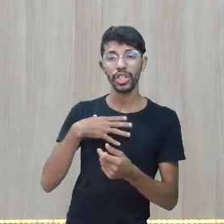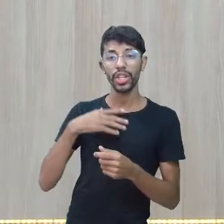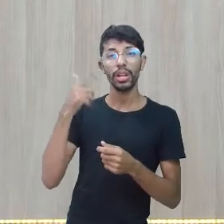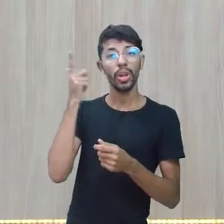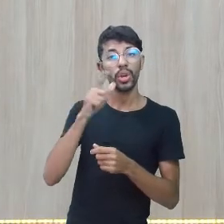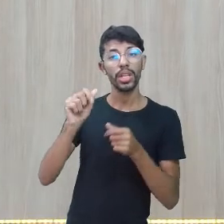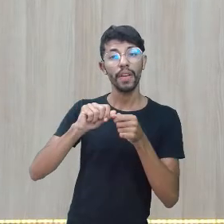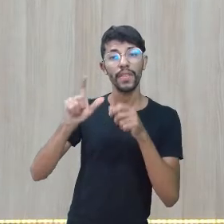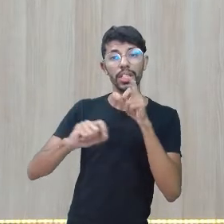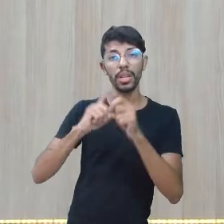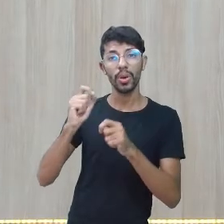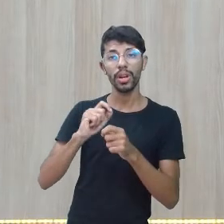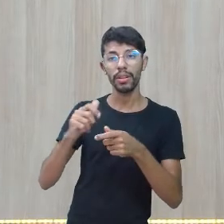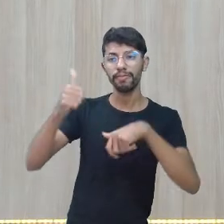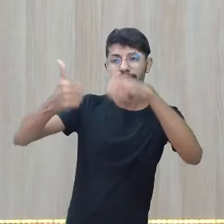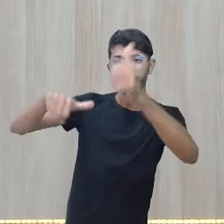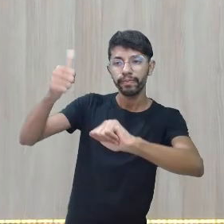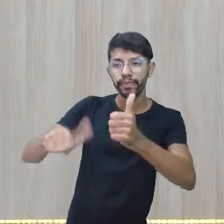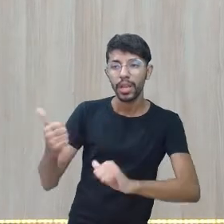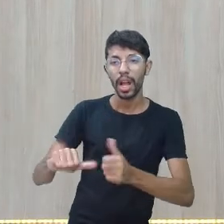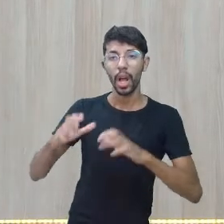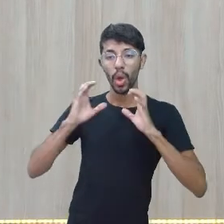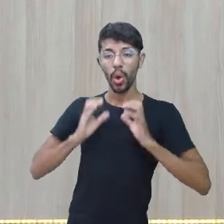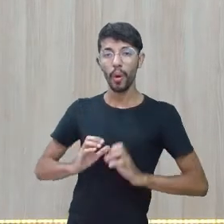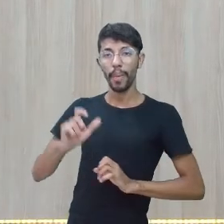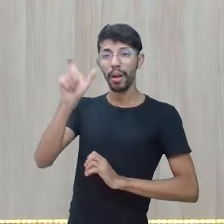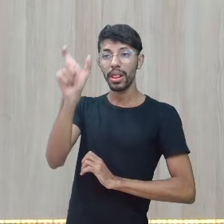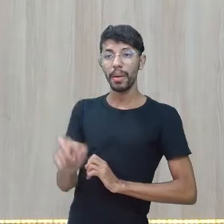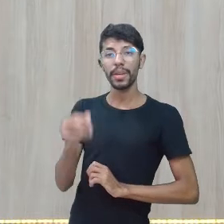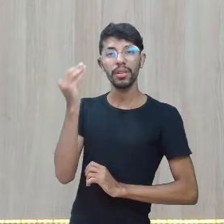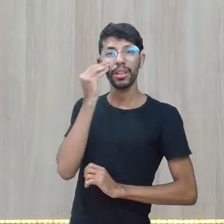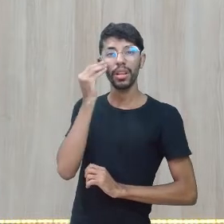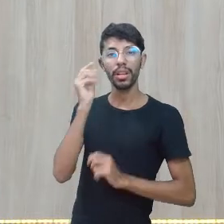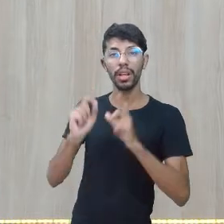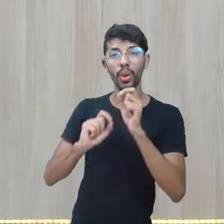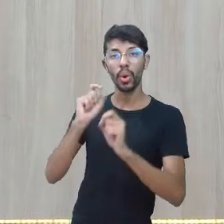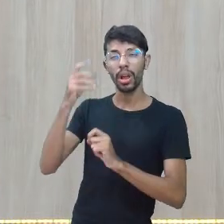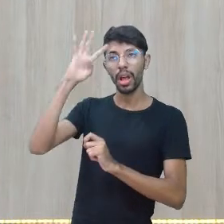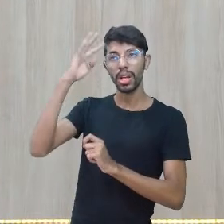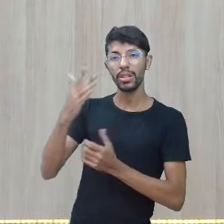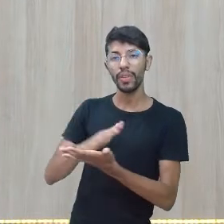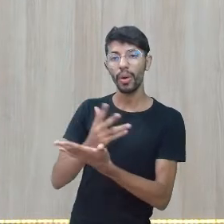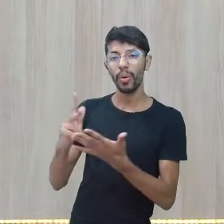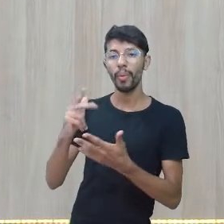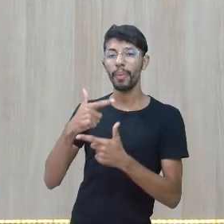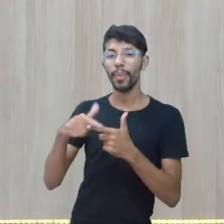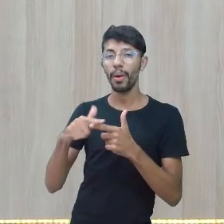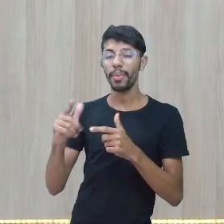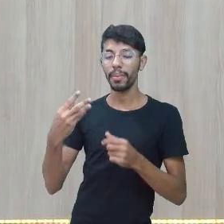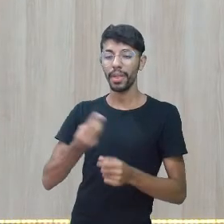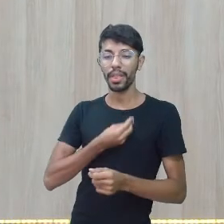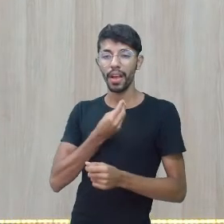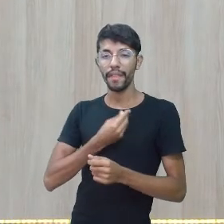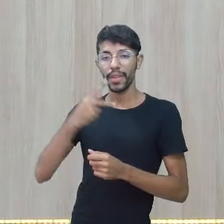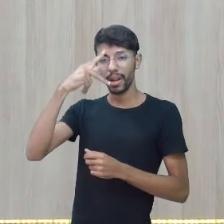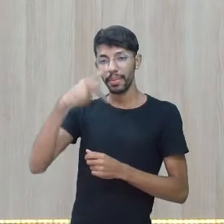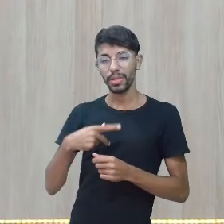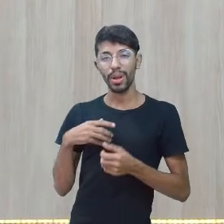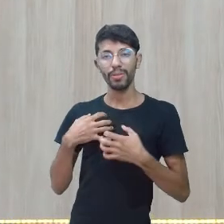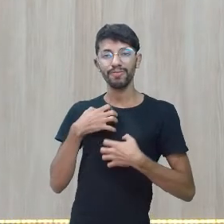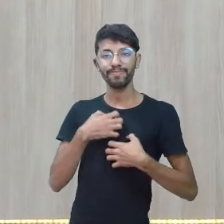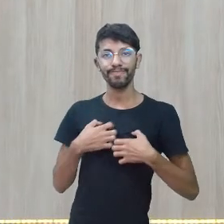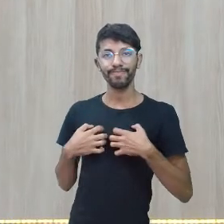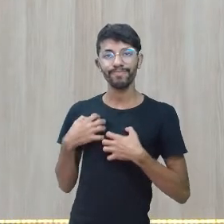análise comportamental do indivíduo que está ali tentando resolver algum problema da sua vida pessoal que o incomoda. Então,